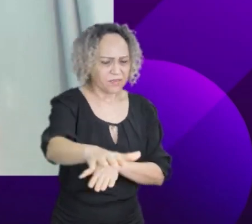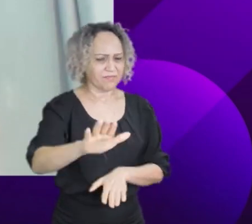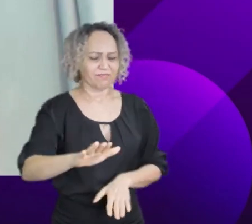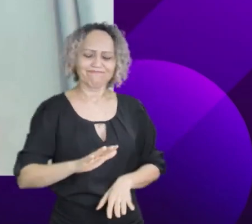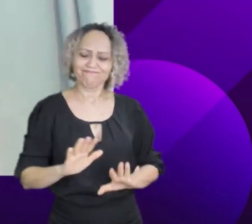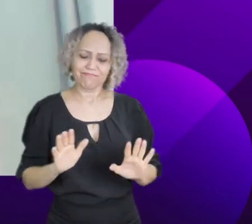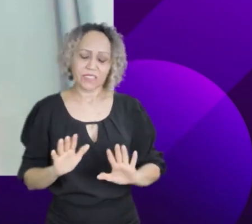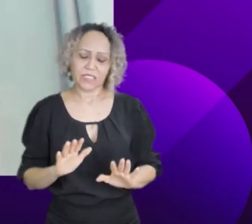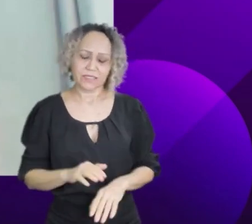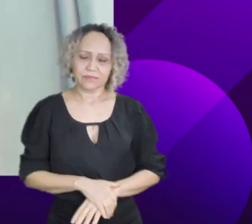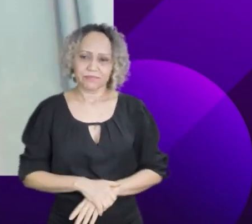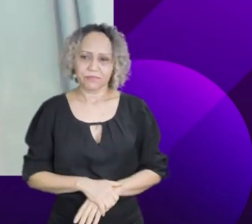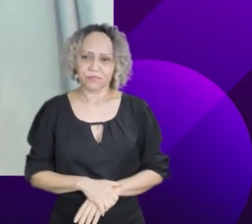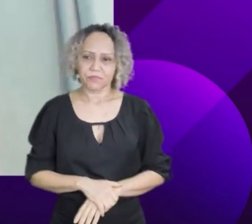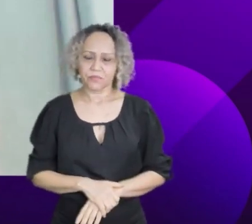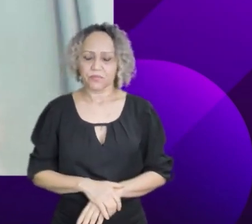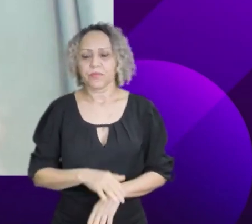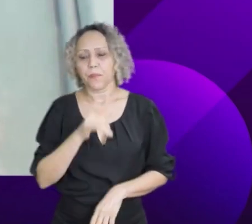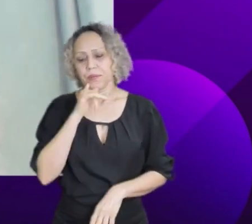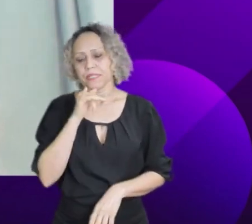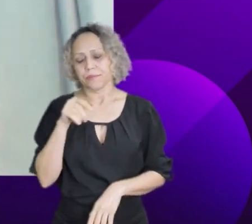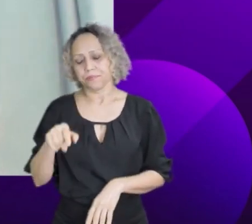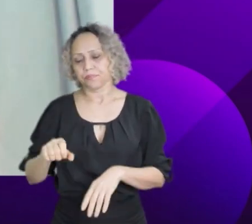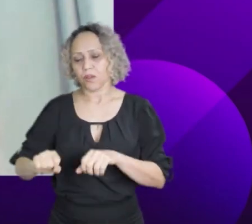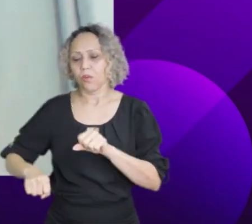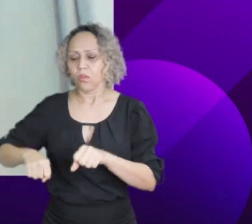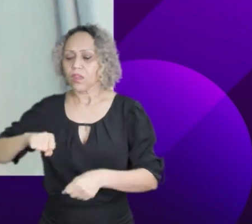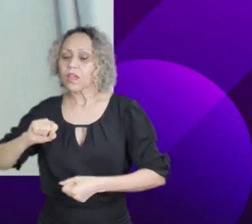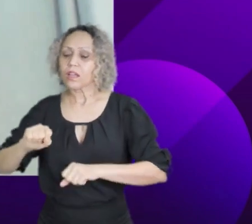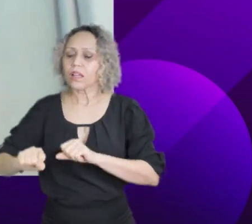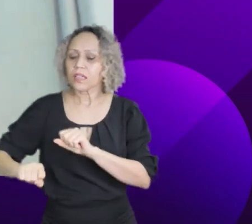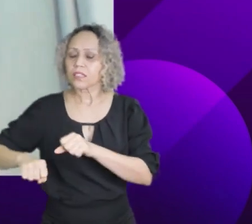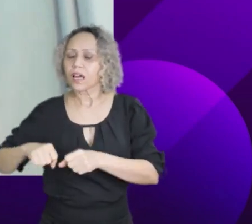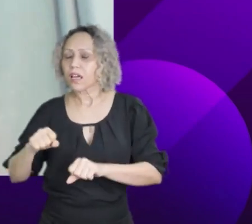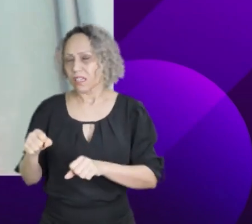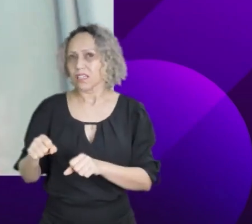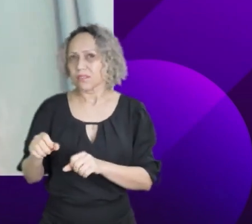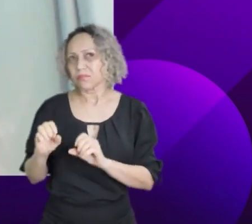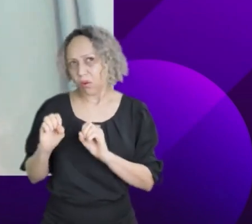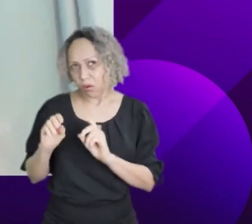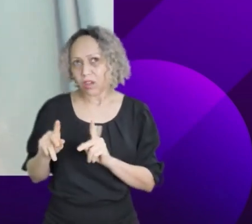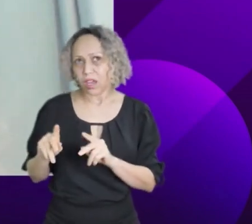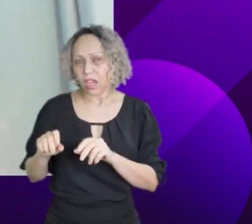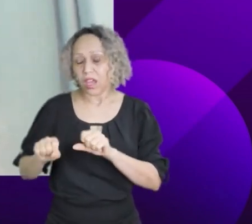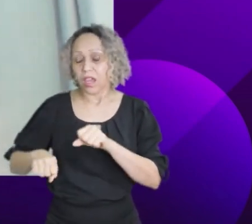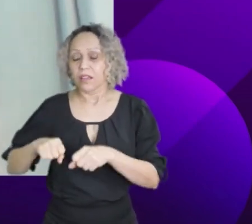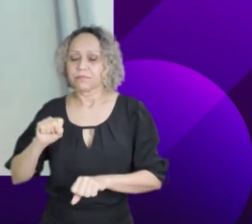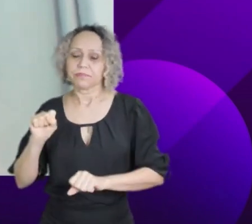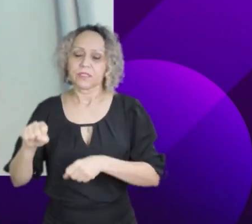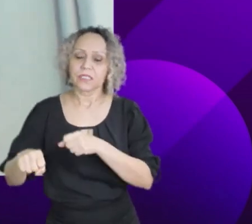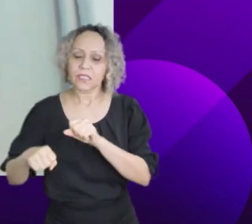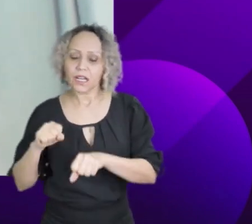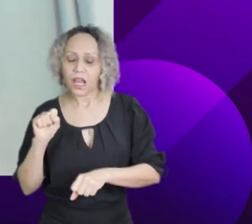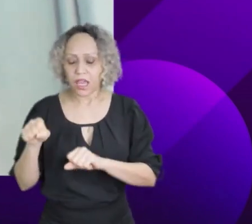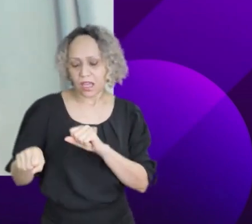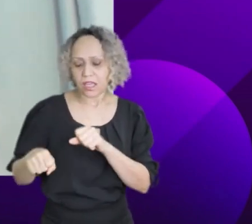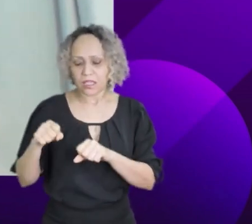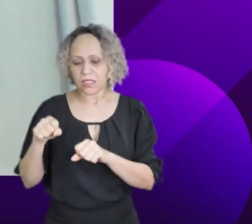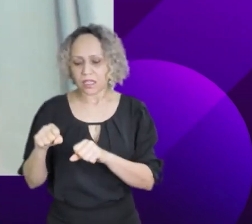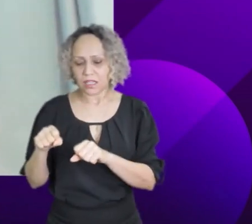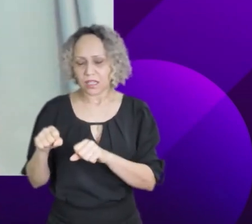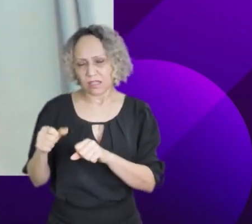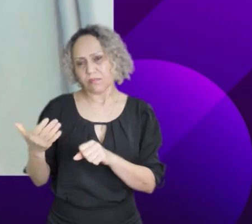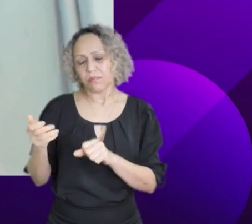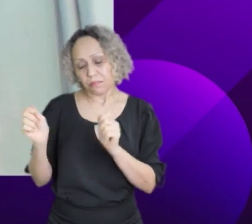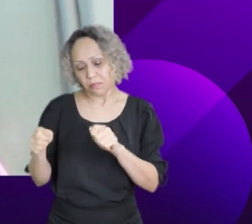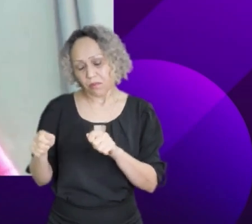é exclusiva do ciclista. O ciclista tem a preferência. Porém, não havendo ciclista, não é proibido que o carro trafegue na